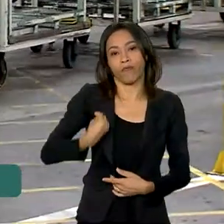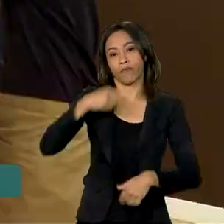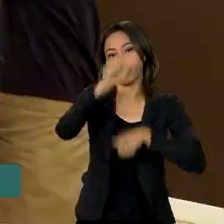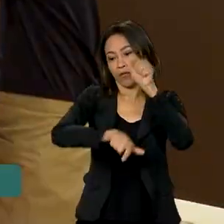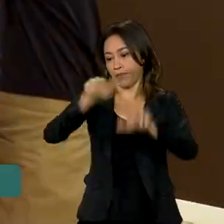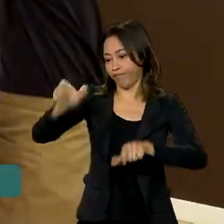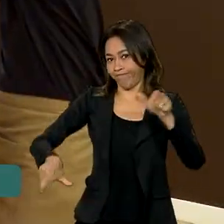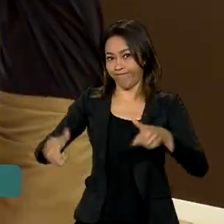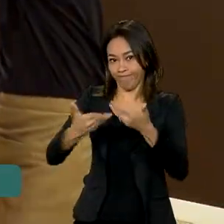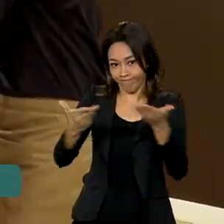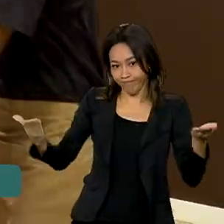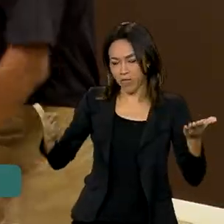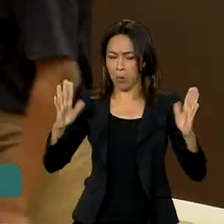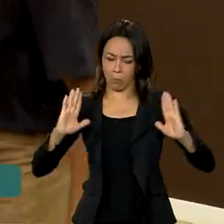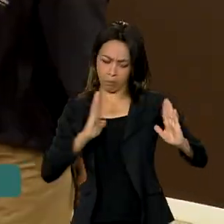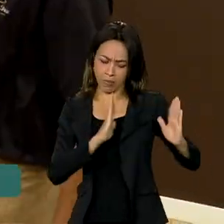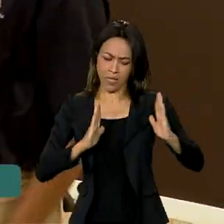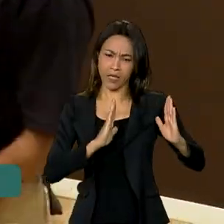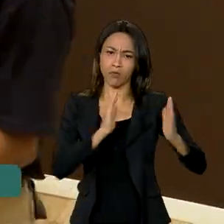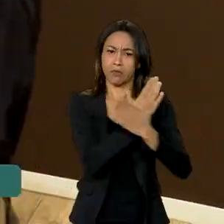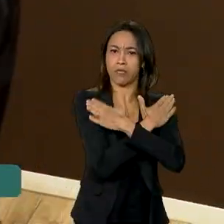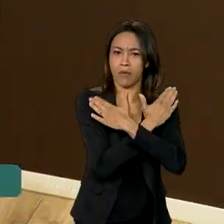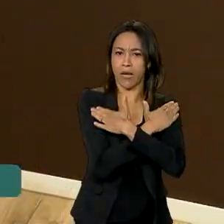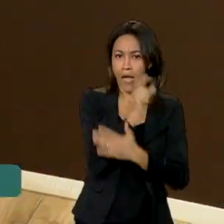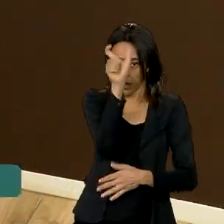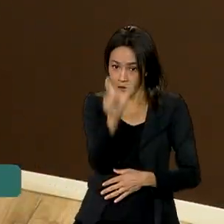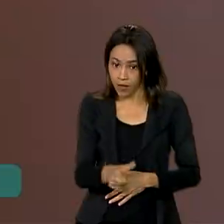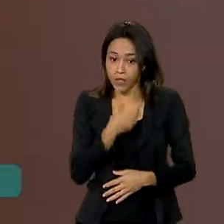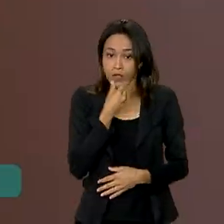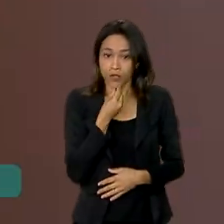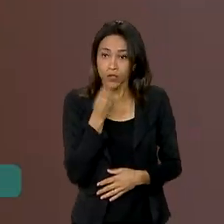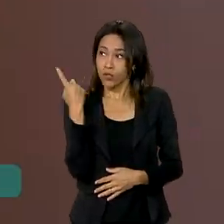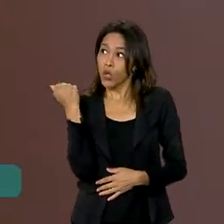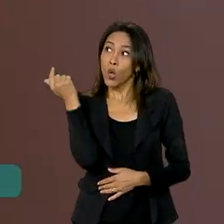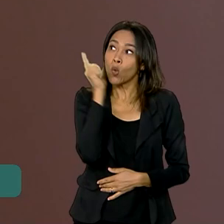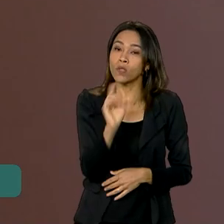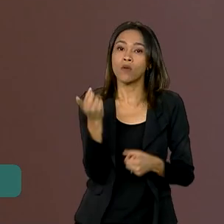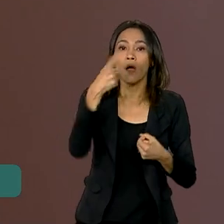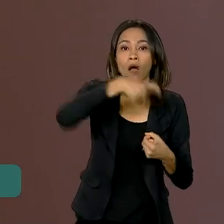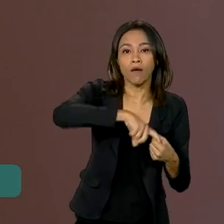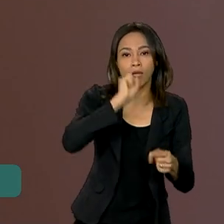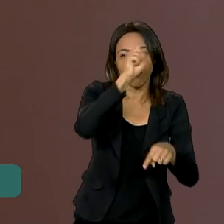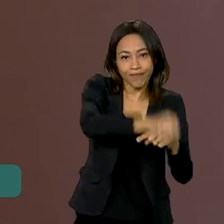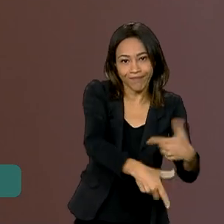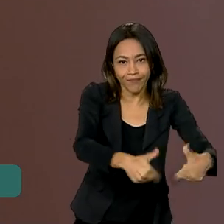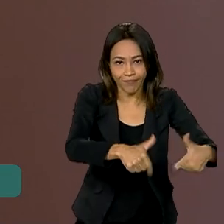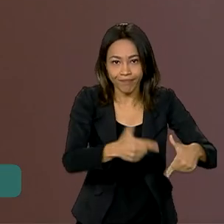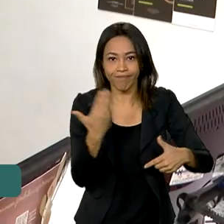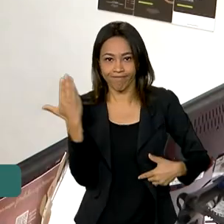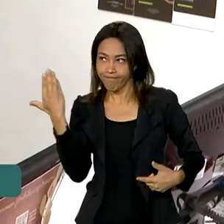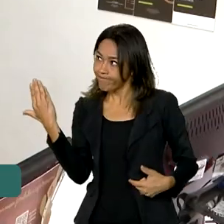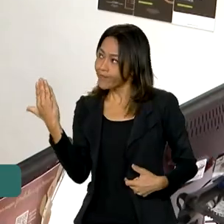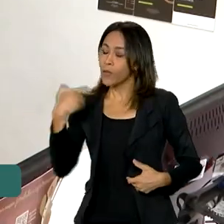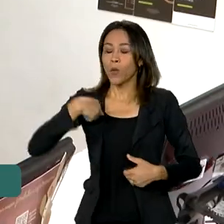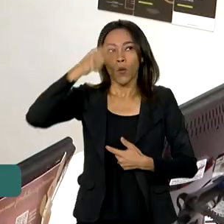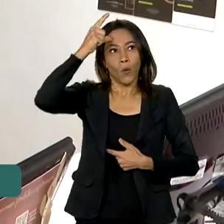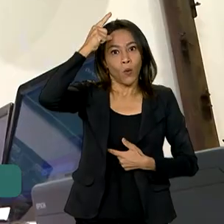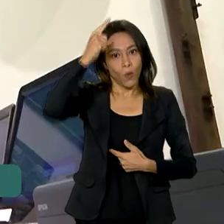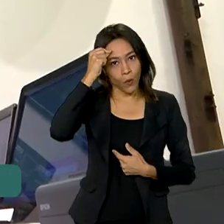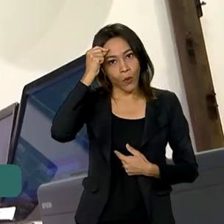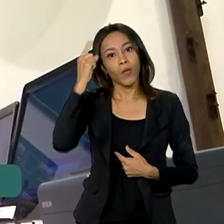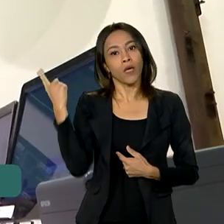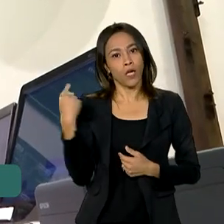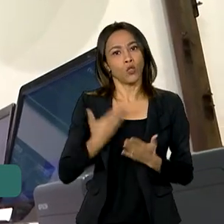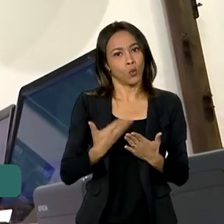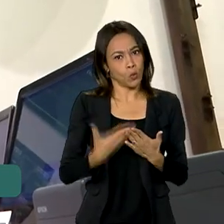brasileiros. Depois de um período desempregado, Ariel Vitor conseguiu voltar para o mercado de trabalho. Um alívio para o estudante